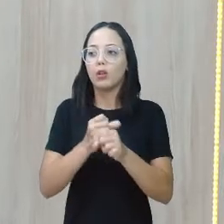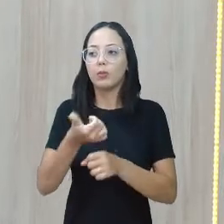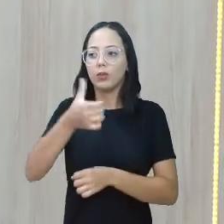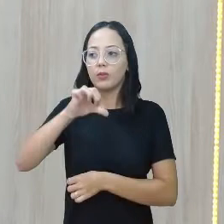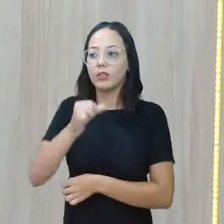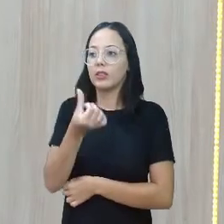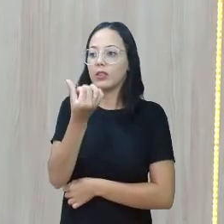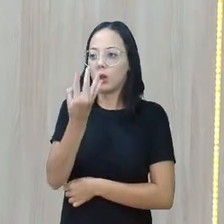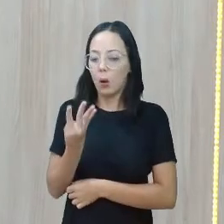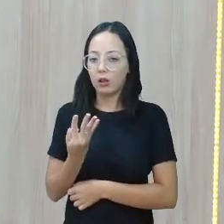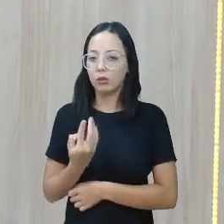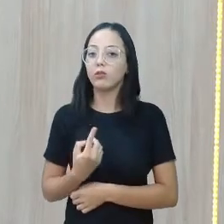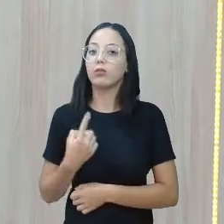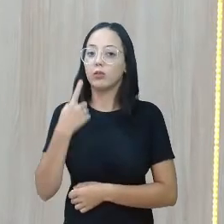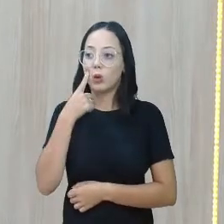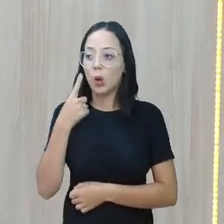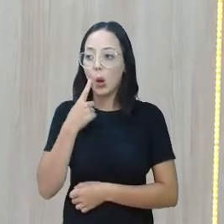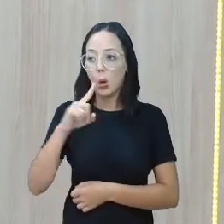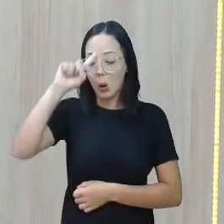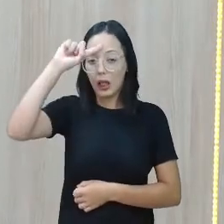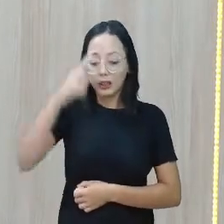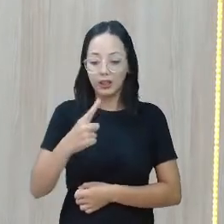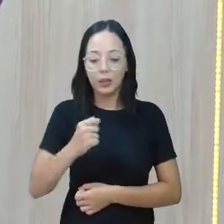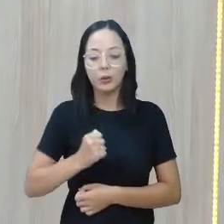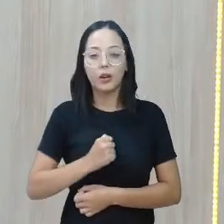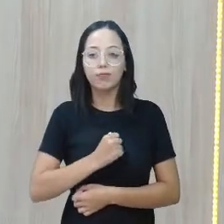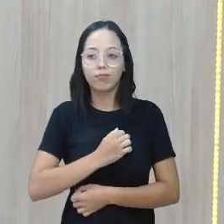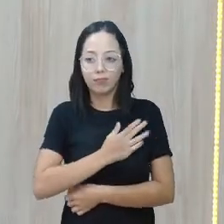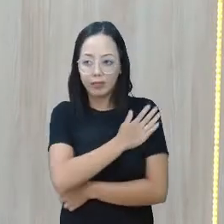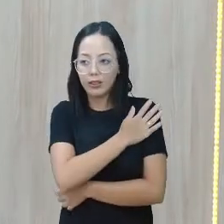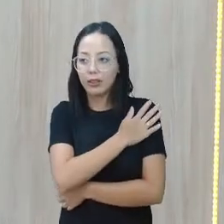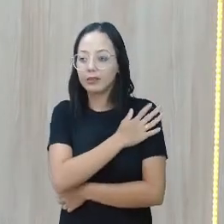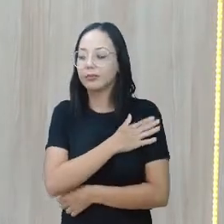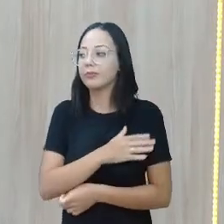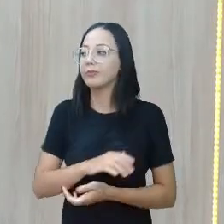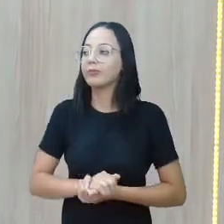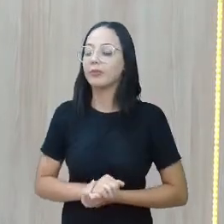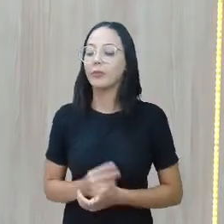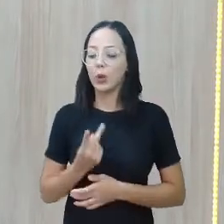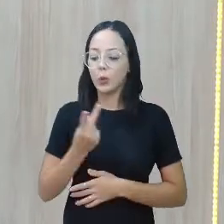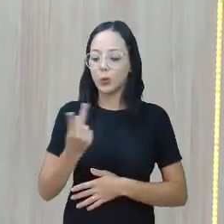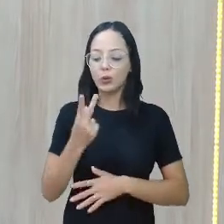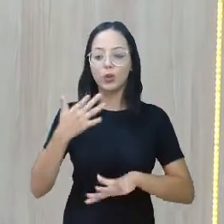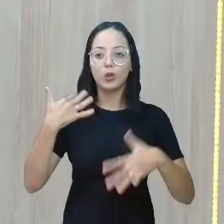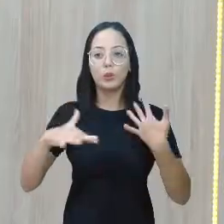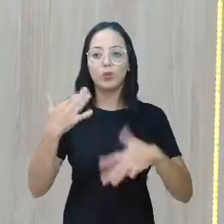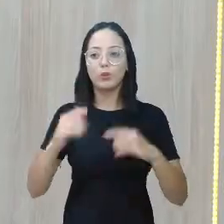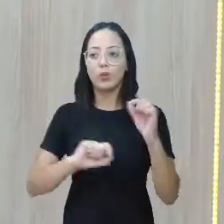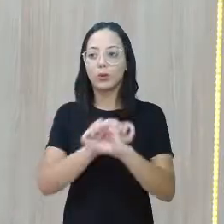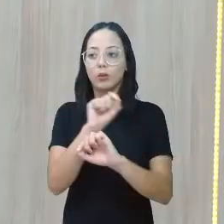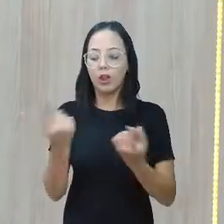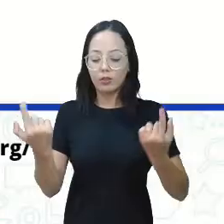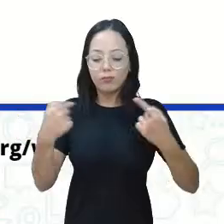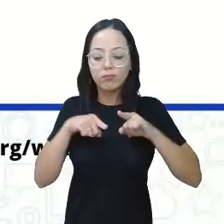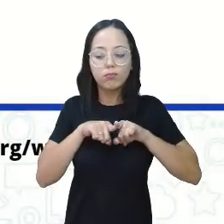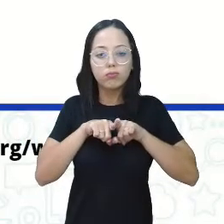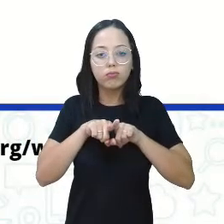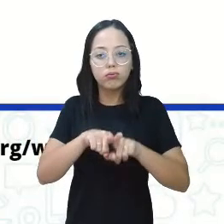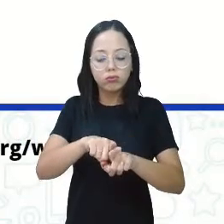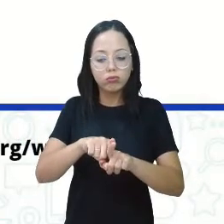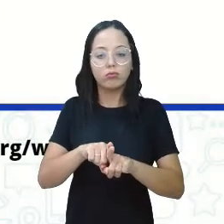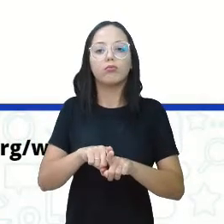1964. Isso, a ditadura militar. Os dois movimentos se tornaram uma frente